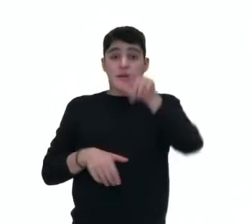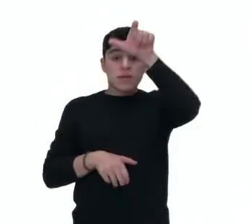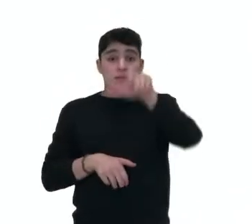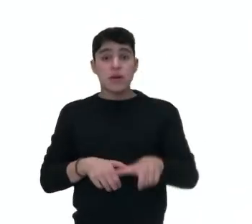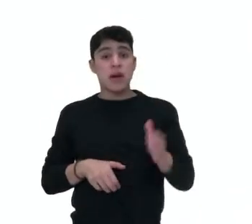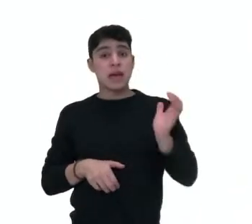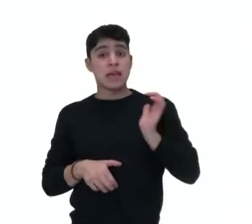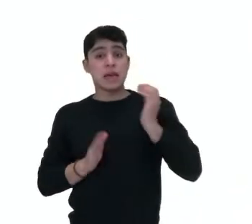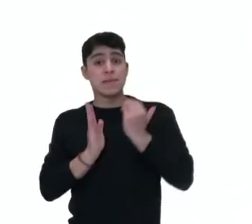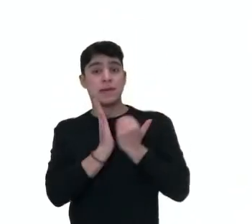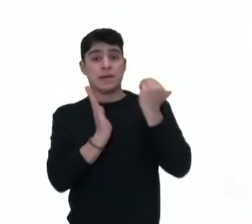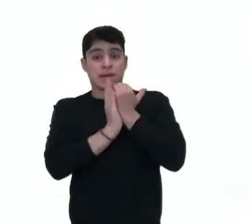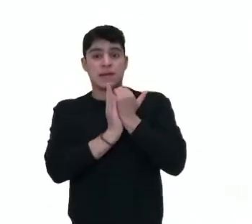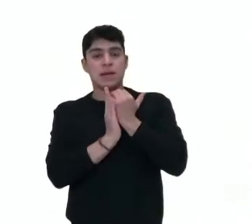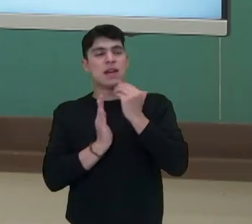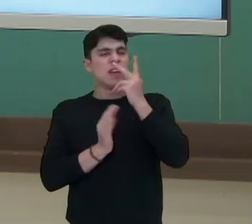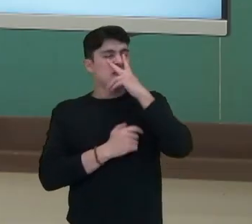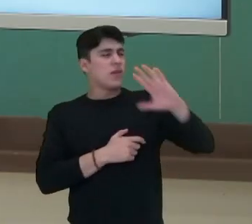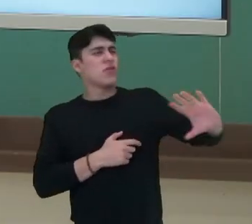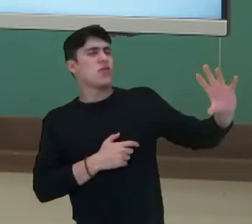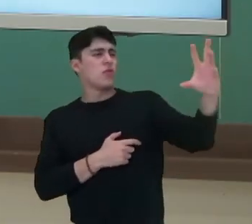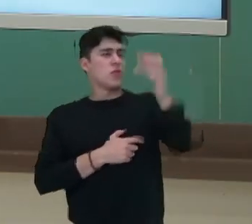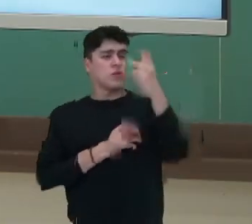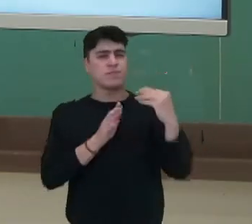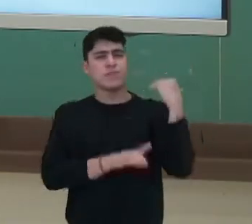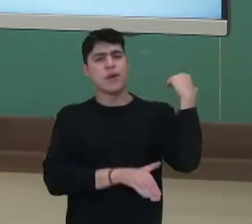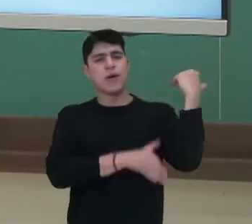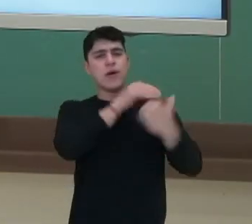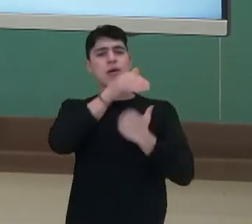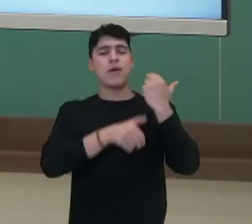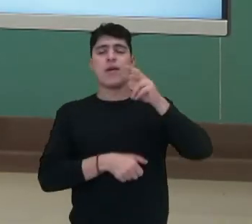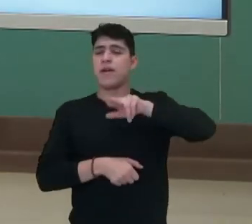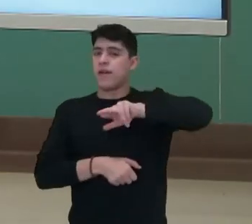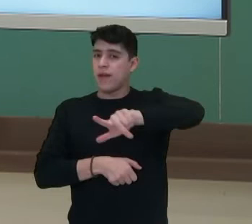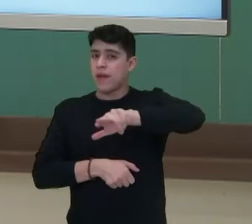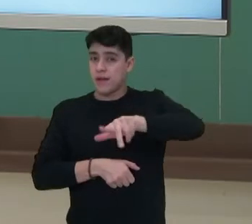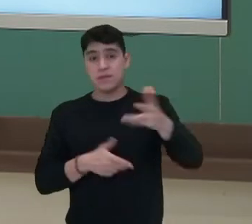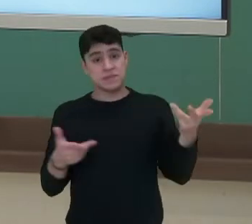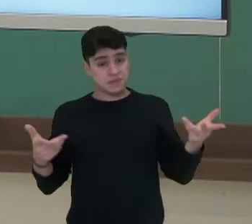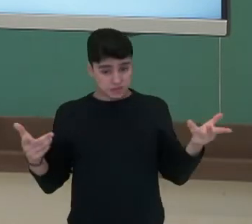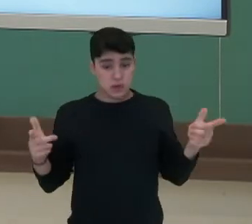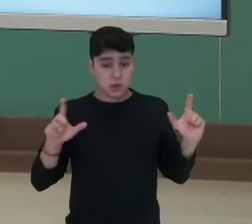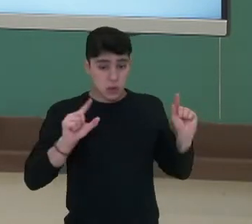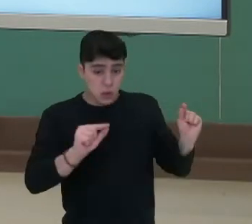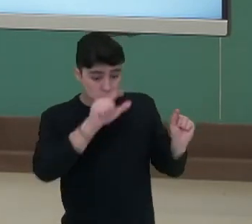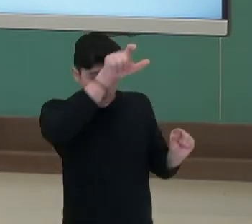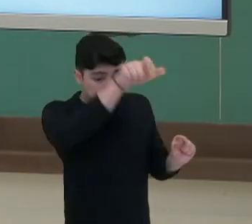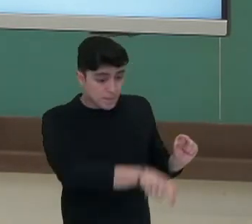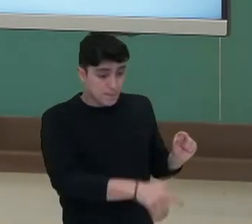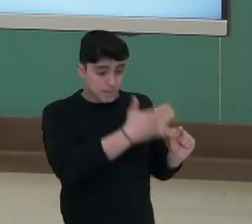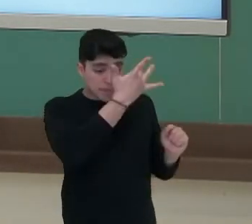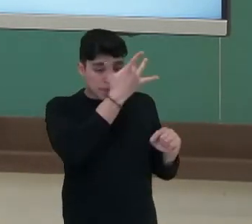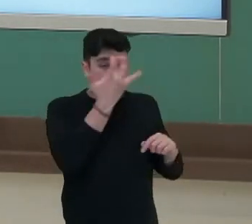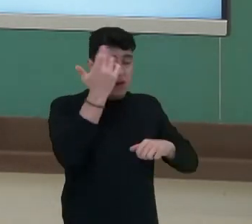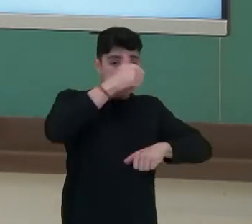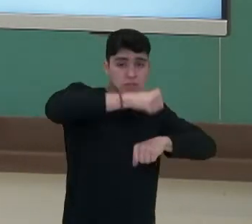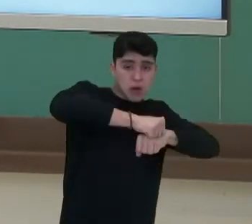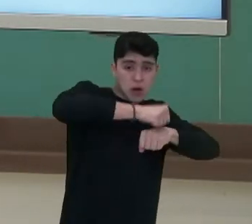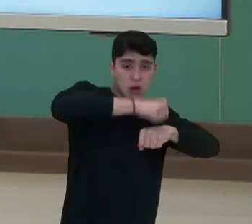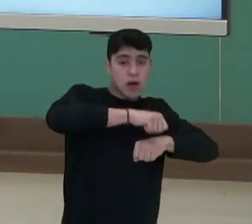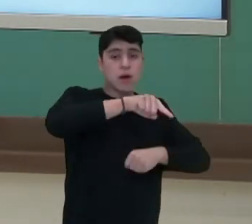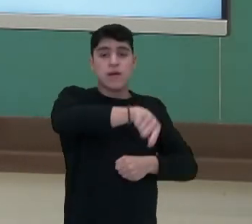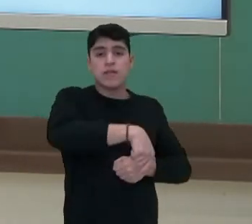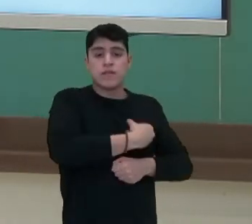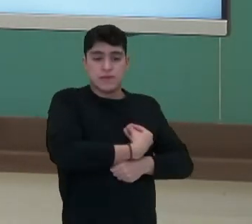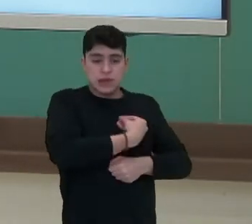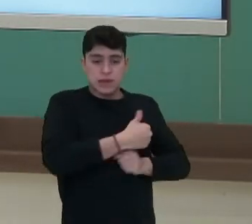com que a média de todo mundo aumente, né? Resultado, não significa que o pobre ficou um pouquinho melhor de